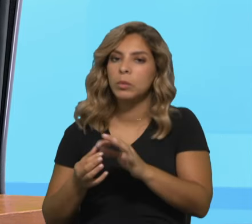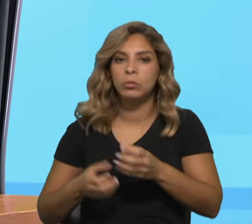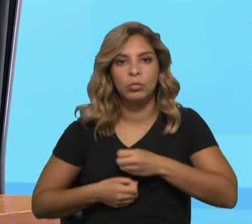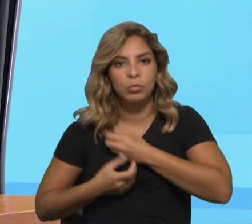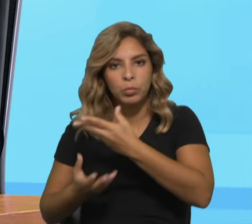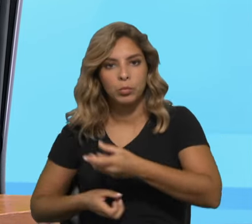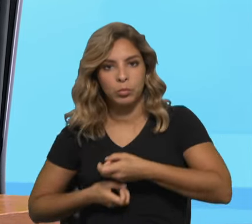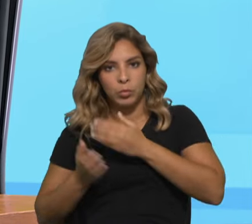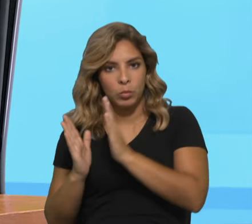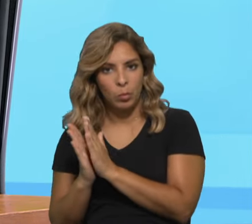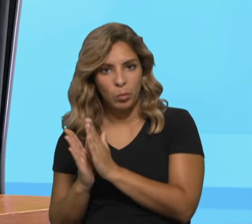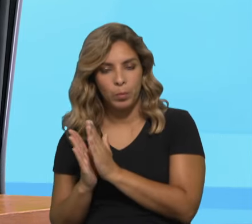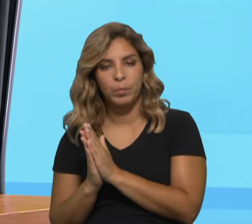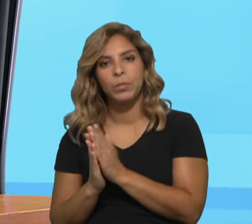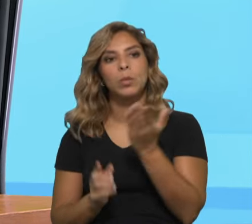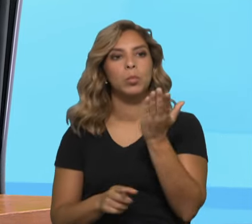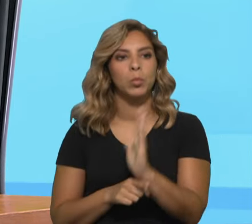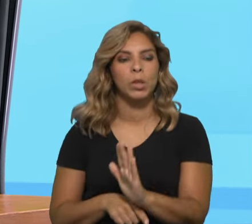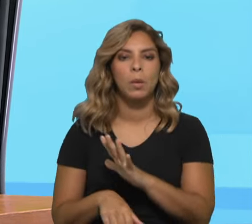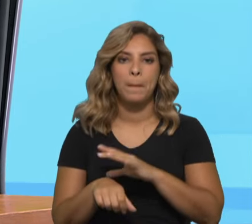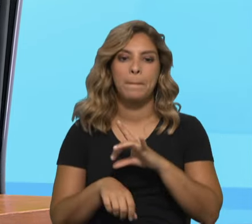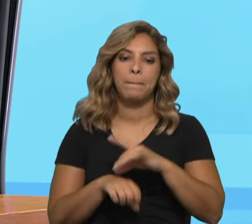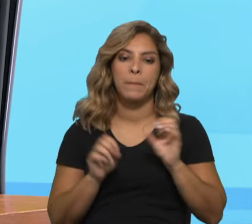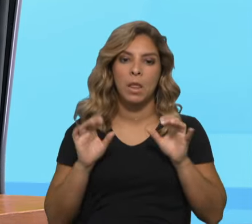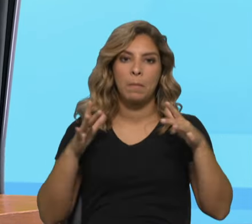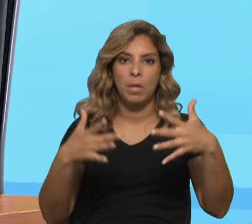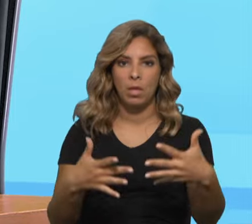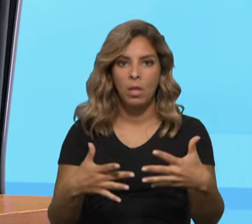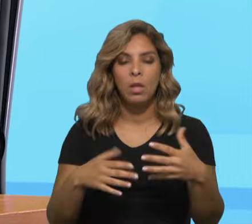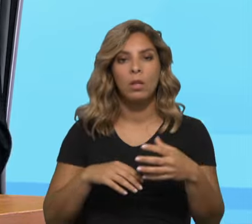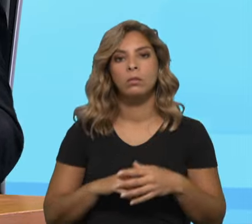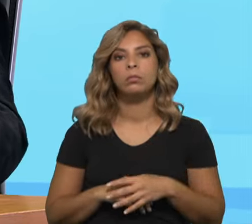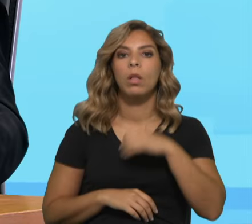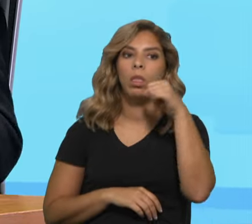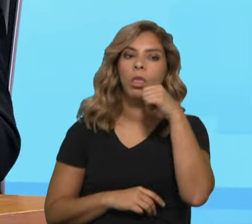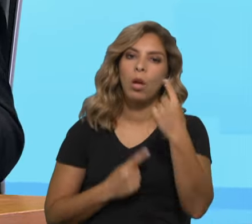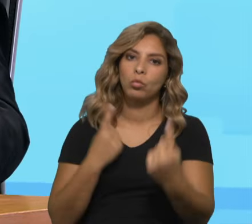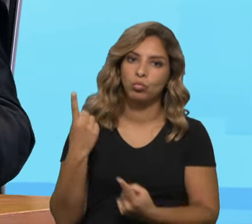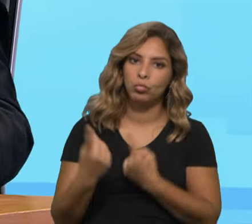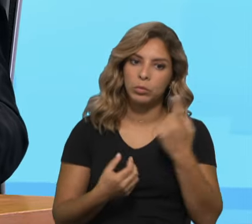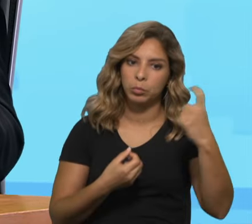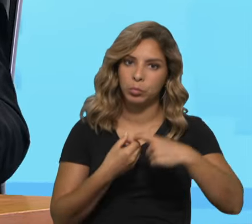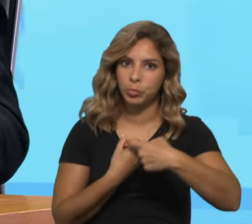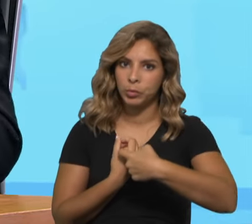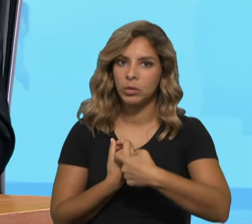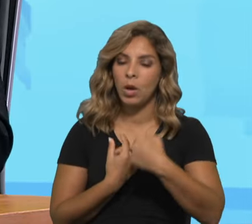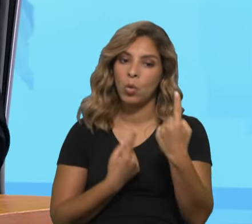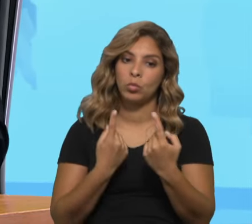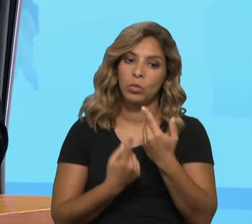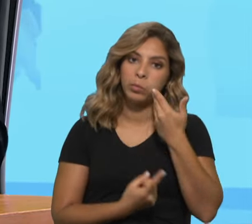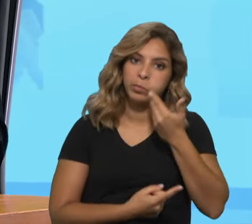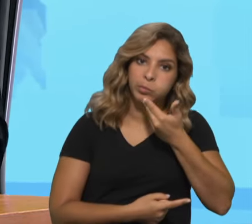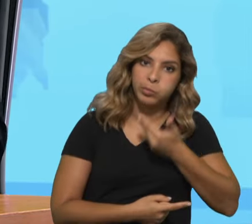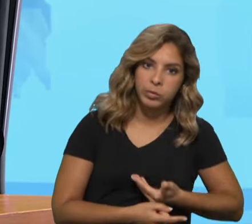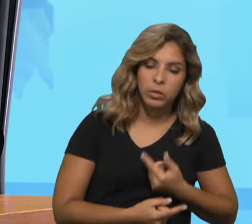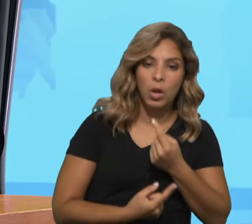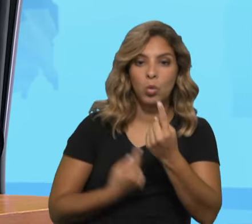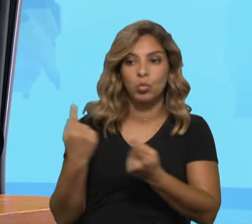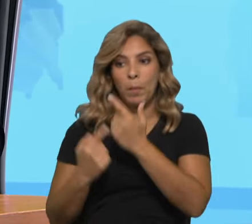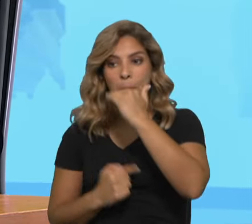conjunto. Quando foi da questão da pandemia, colaborámos, uns com mais capacidade, outros com menos,